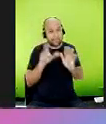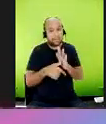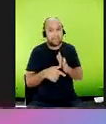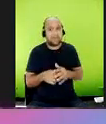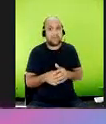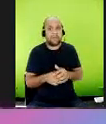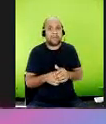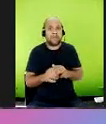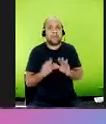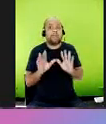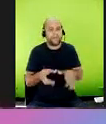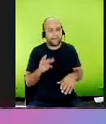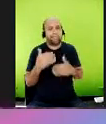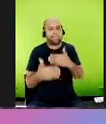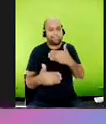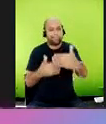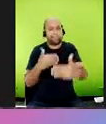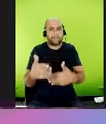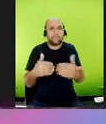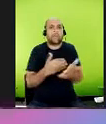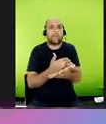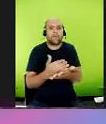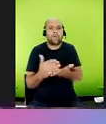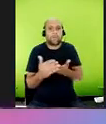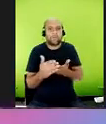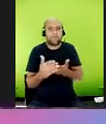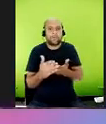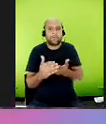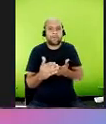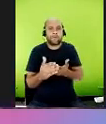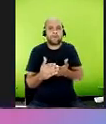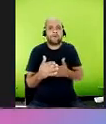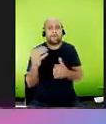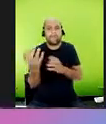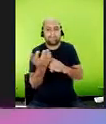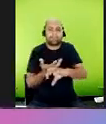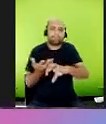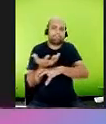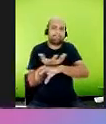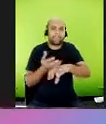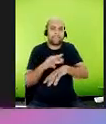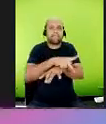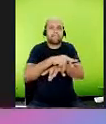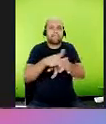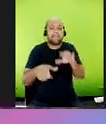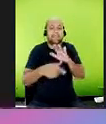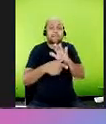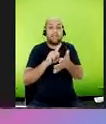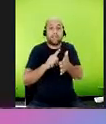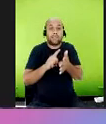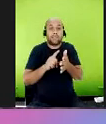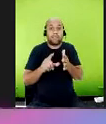mas é assim mesmo então a Vale começou com essa a namorada diversidade um pouco antes né na inclusão de gênero de mulheres de